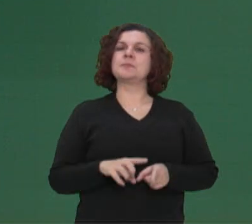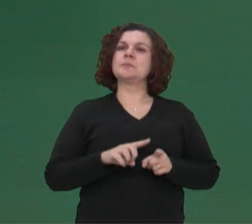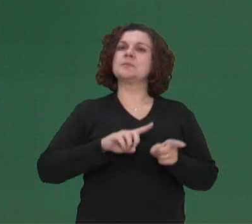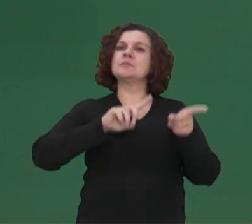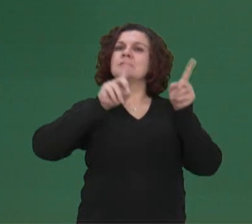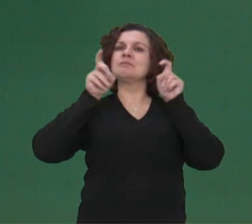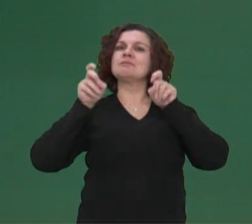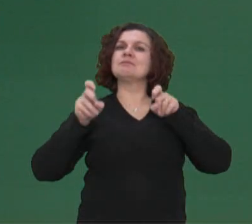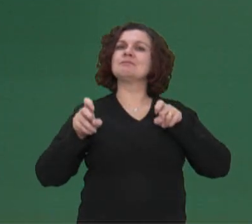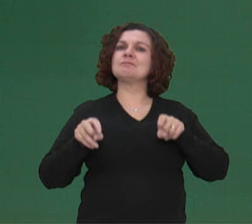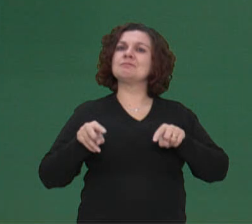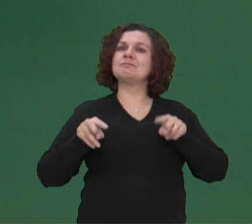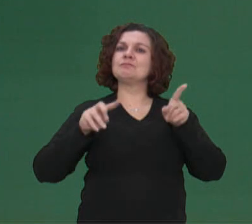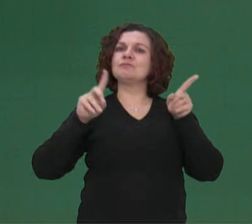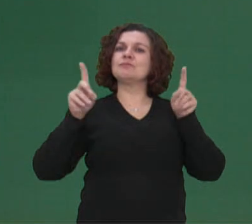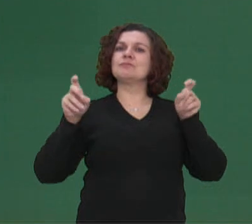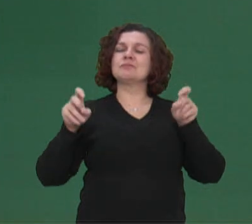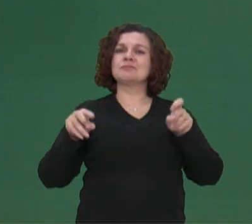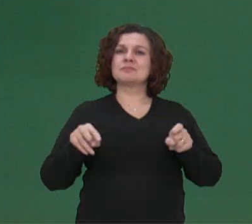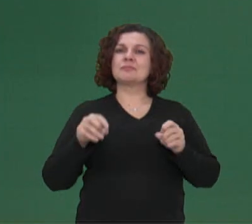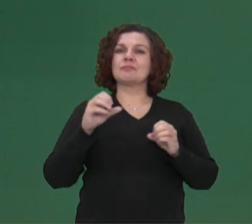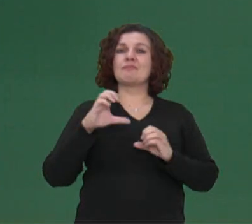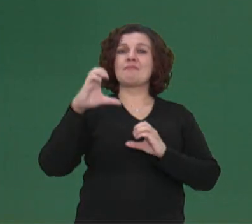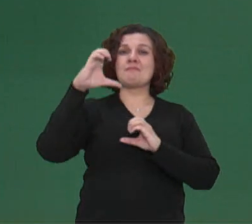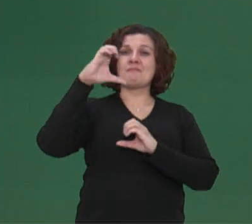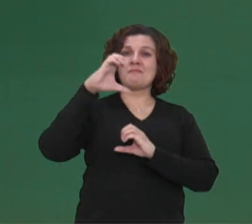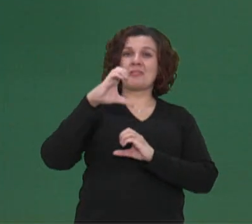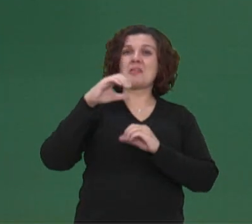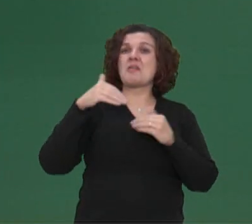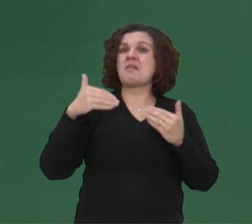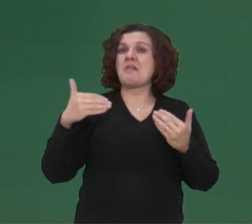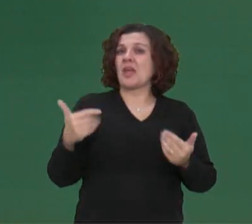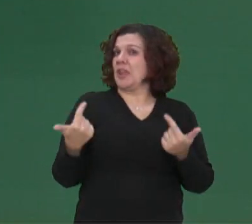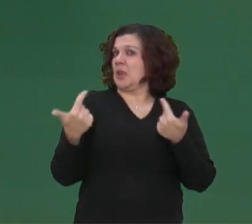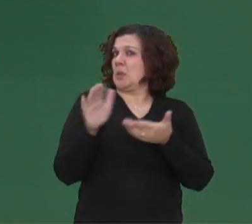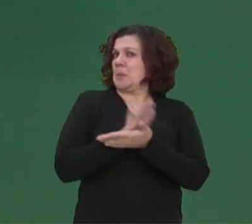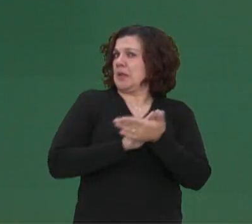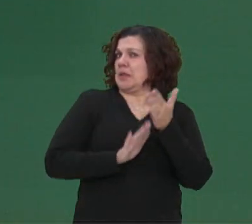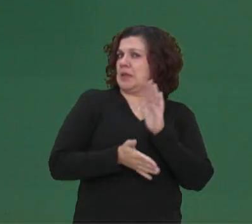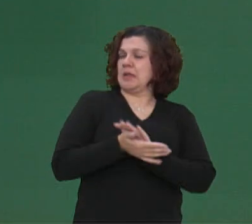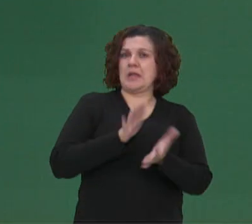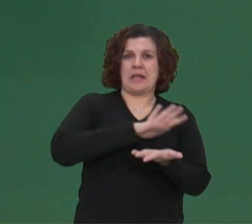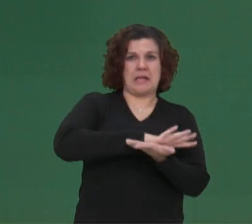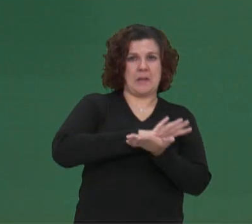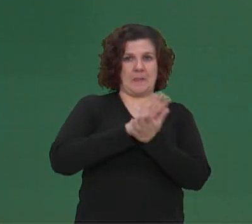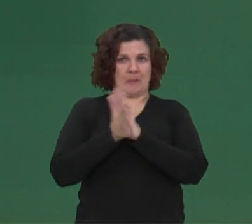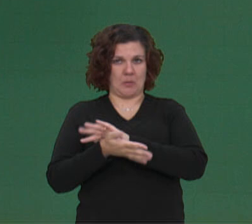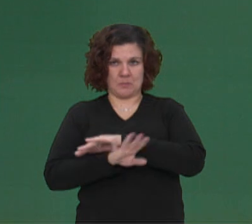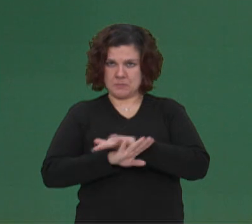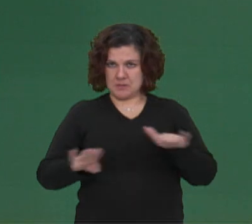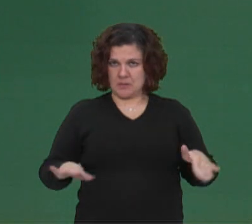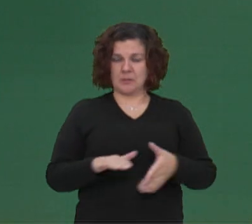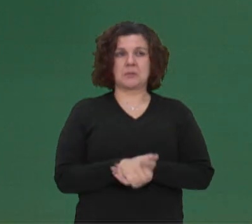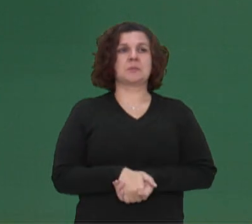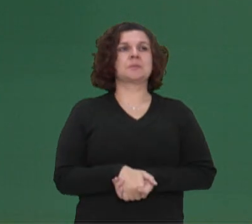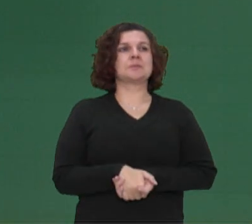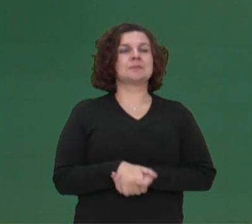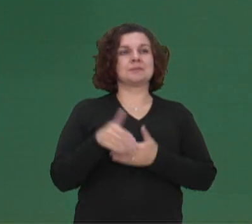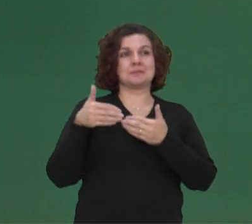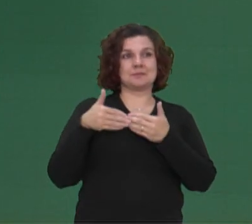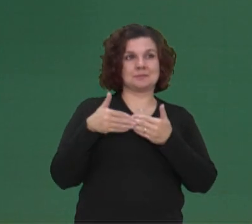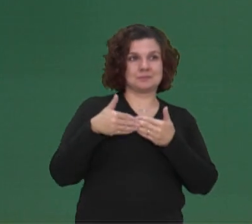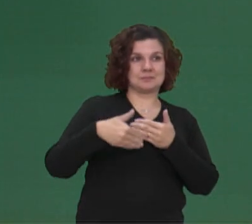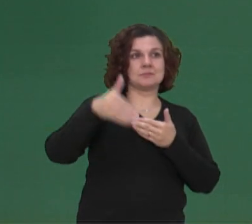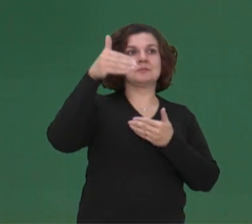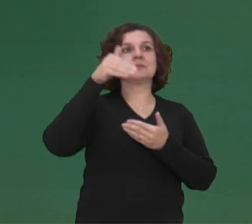existe ainda preconceitos em relação a isso? Né? Apenas para pensar. Vamos lá então,